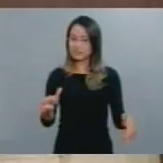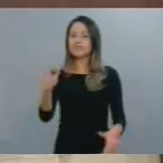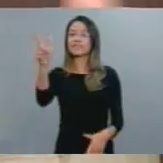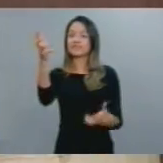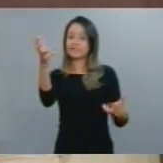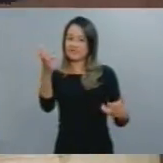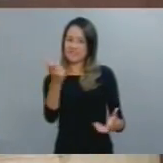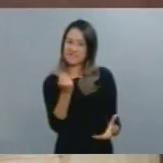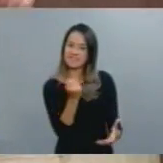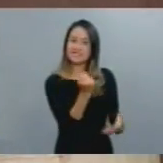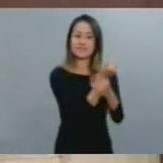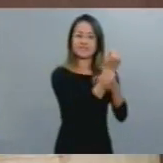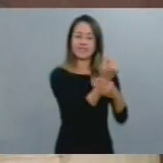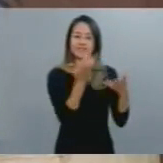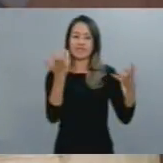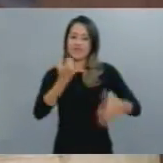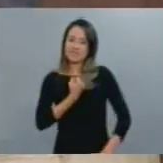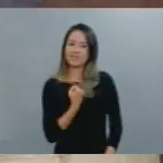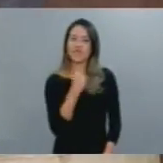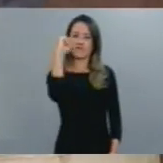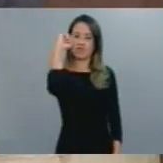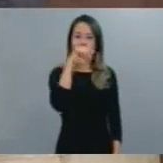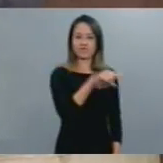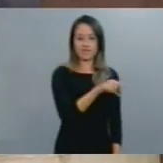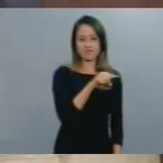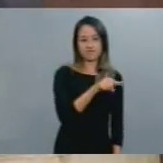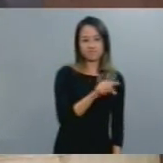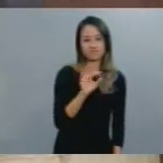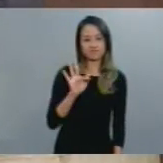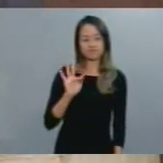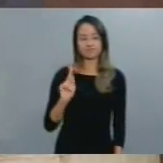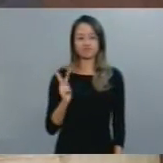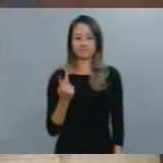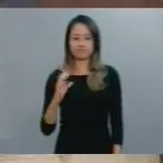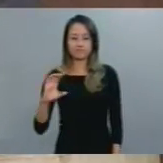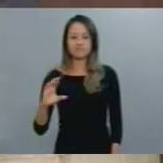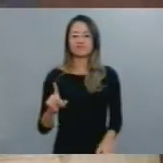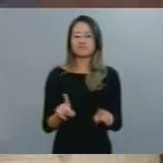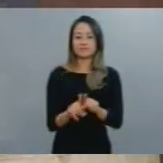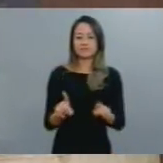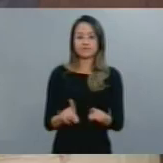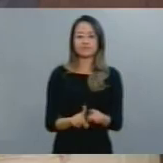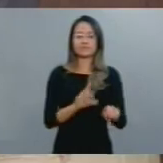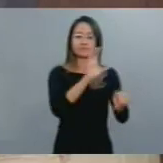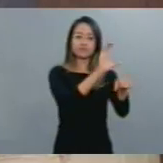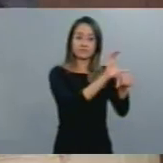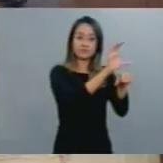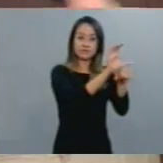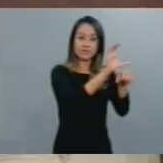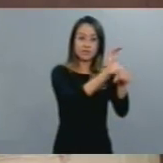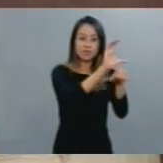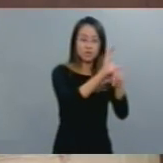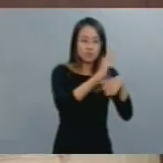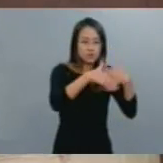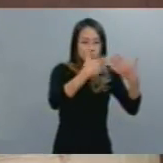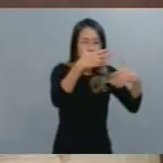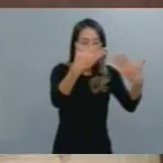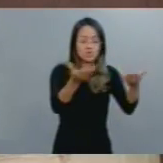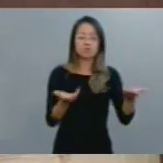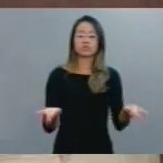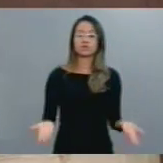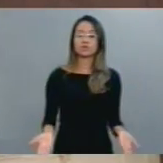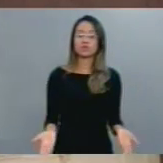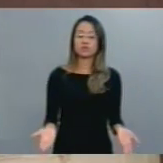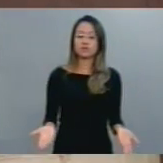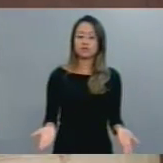anos 70. Lembre-se onde eles estavam nos anos da Constituinte. Figuras